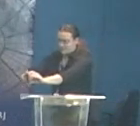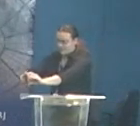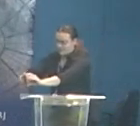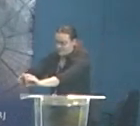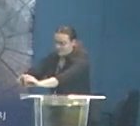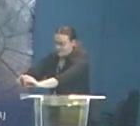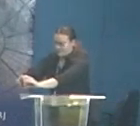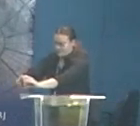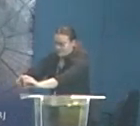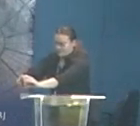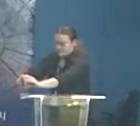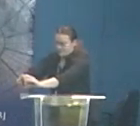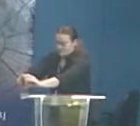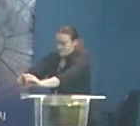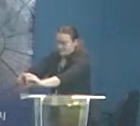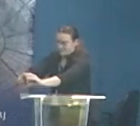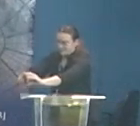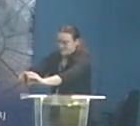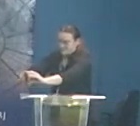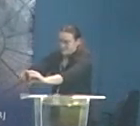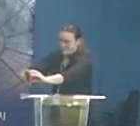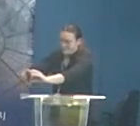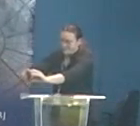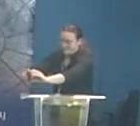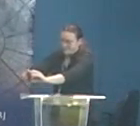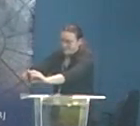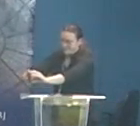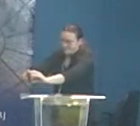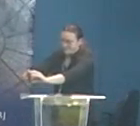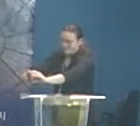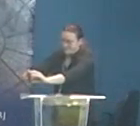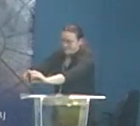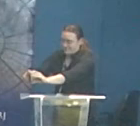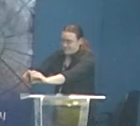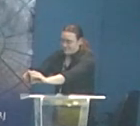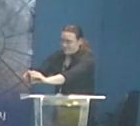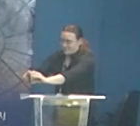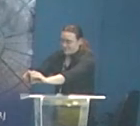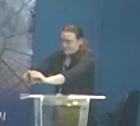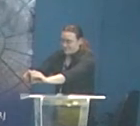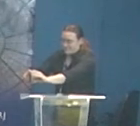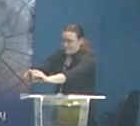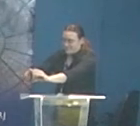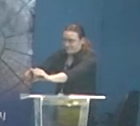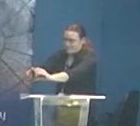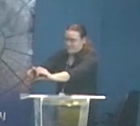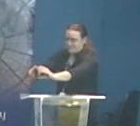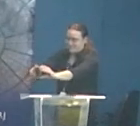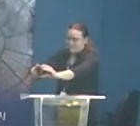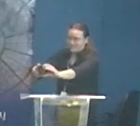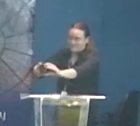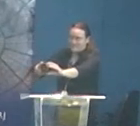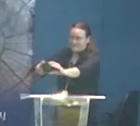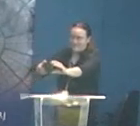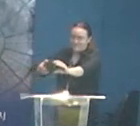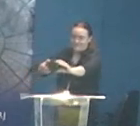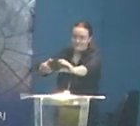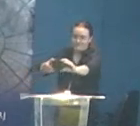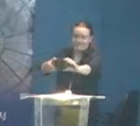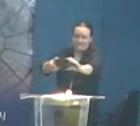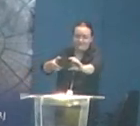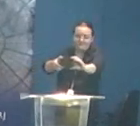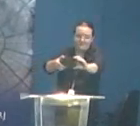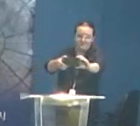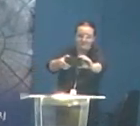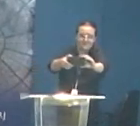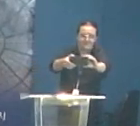Bom dia a todas e a todos aqui presentes. É uma alegria muito grande poder contar com a presença de